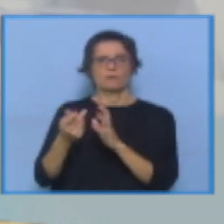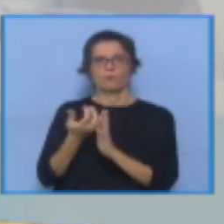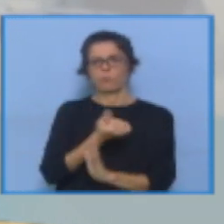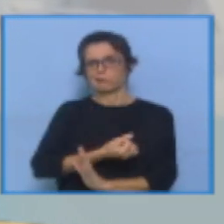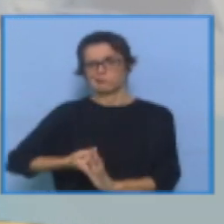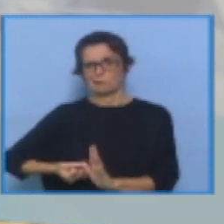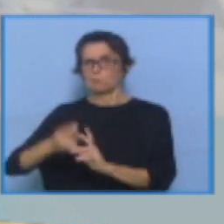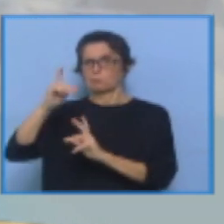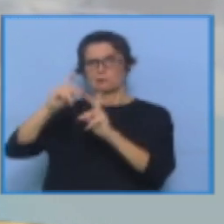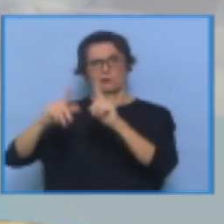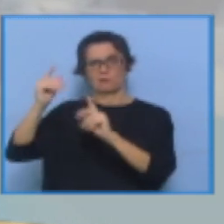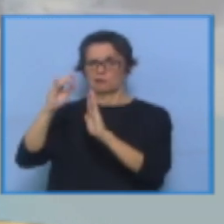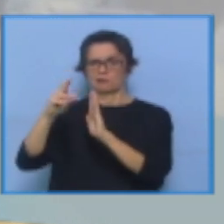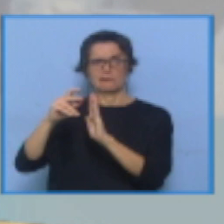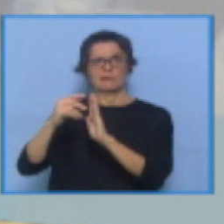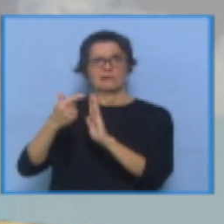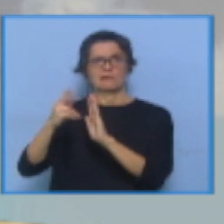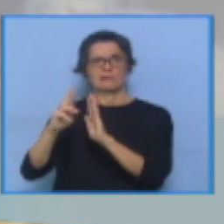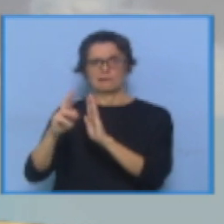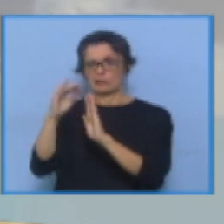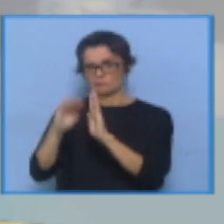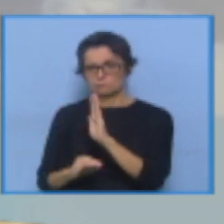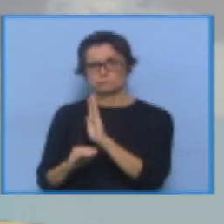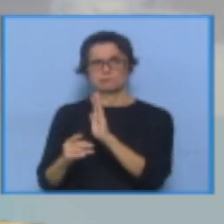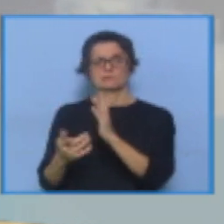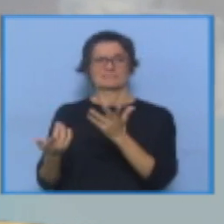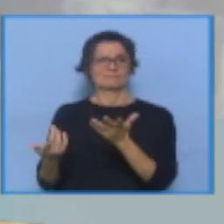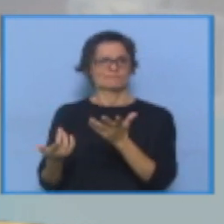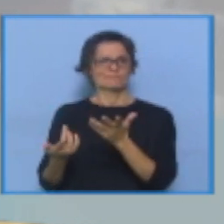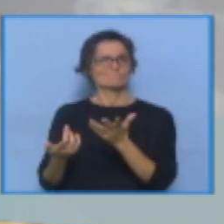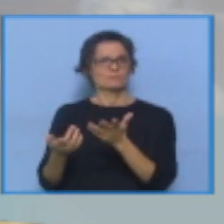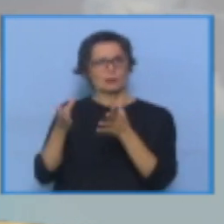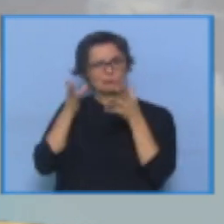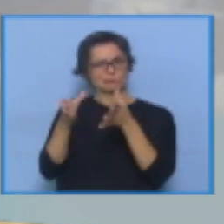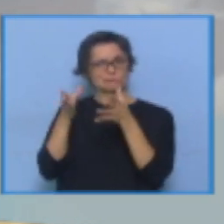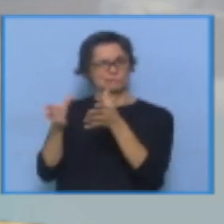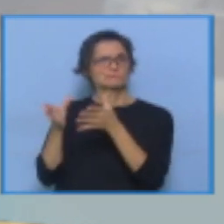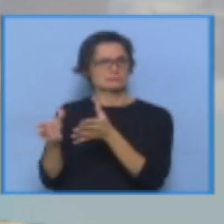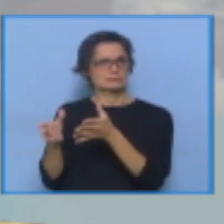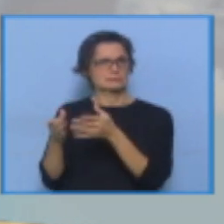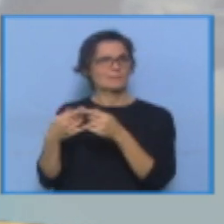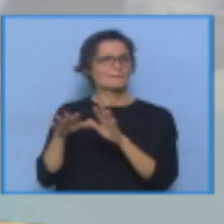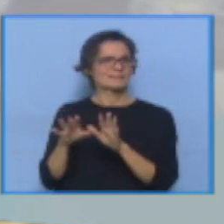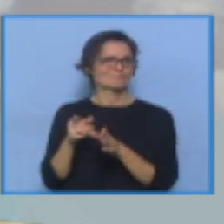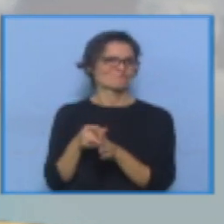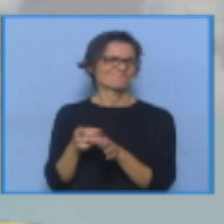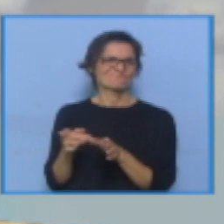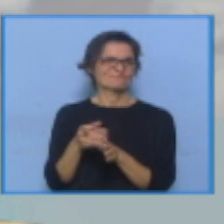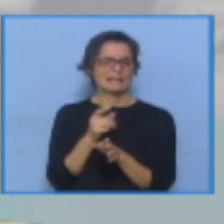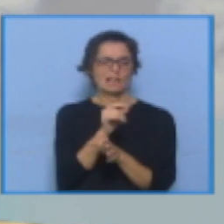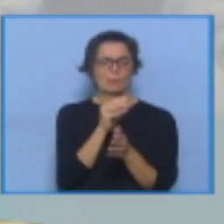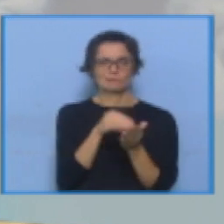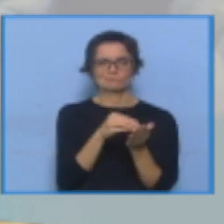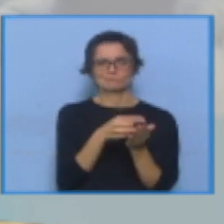desemprego também está a níveis recorde, baixos, mas isto não veio passar